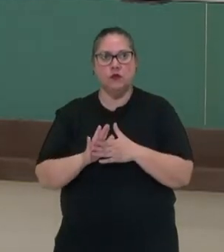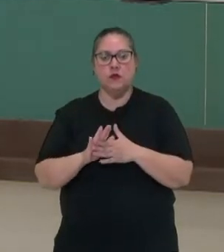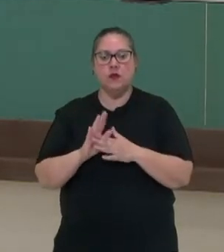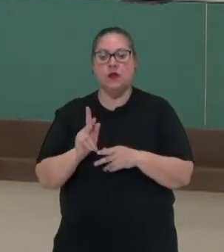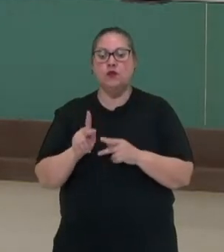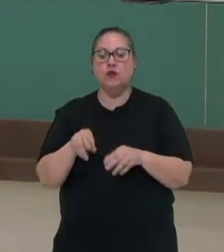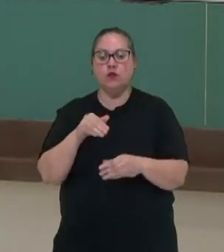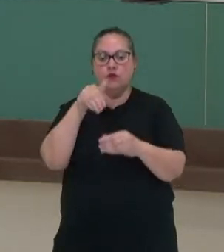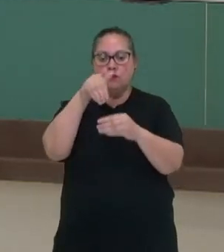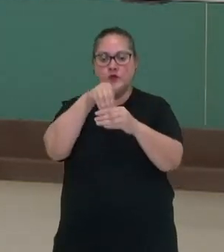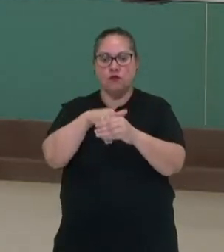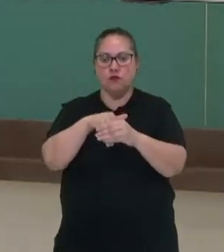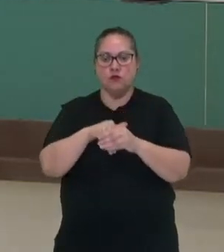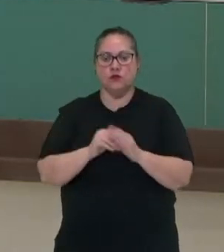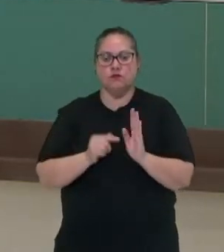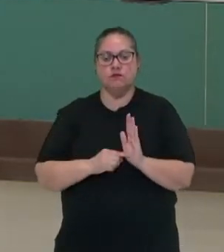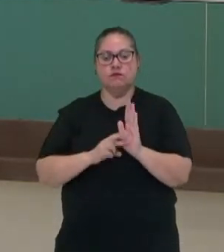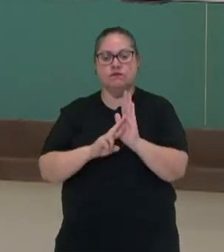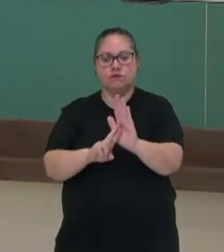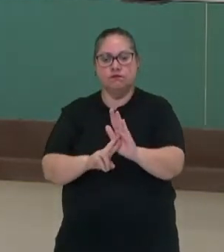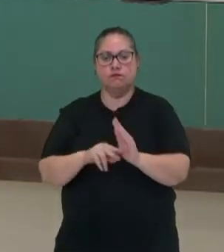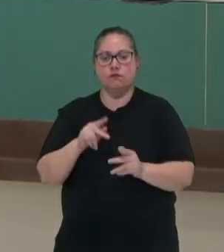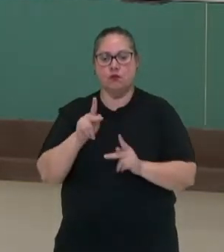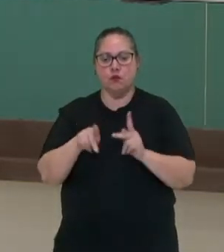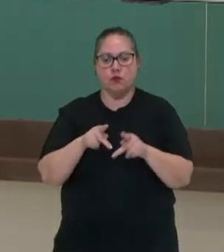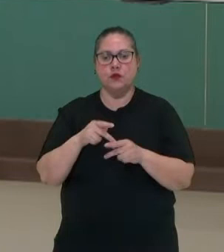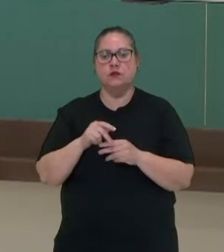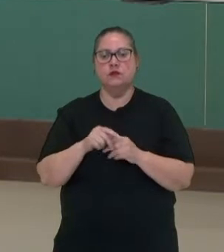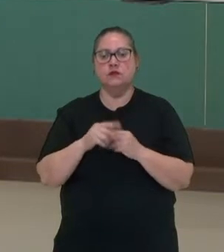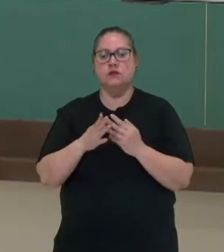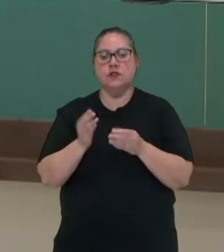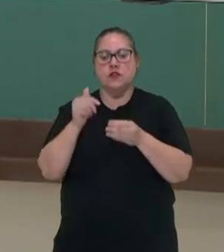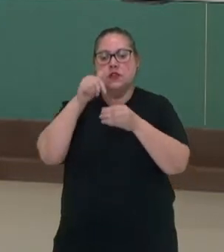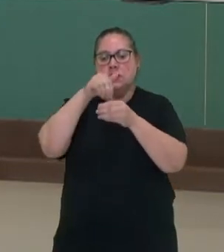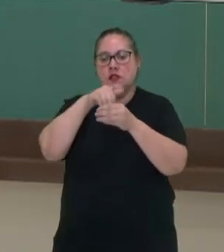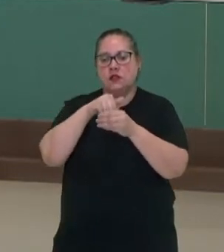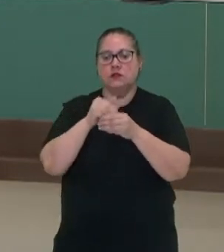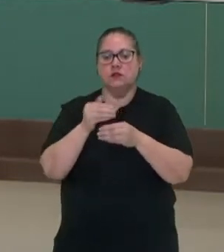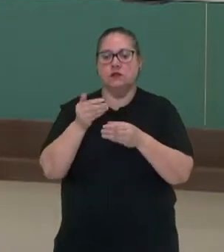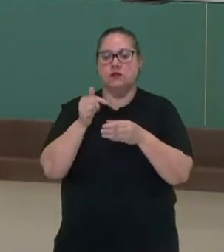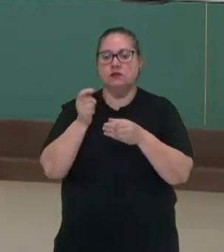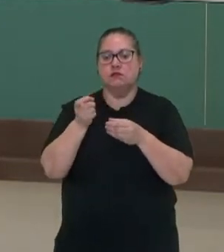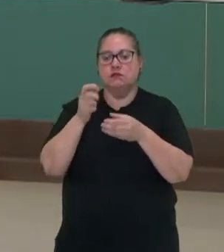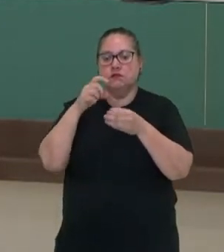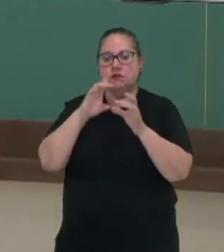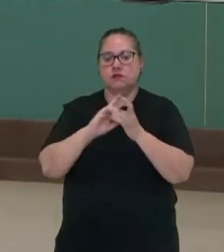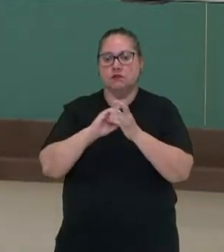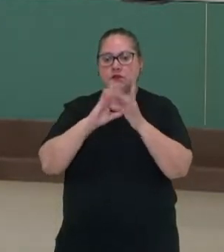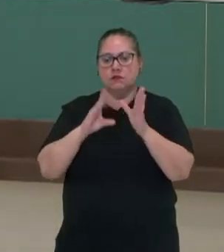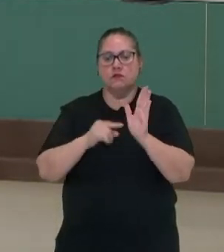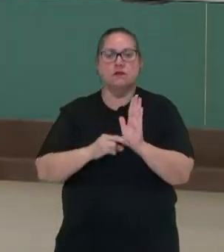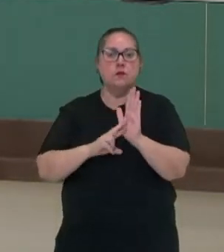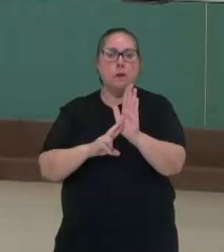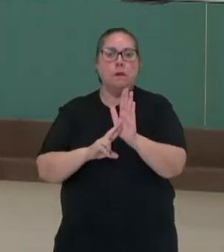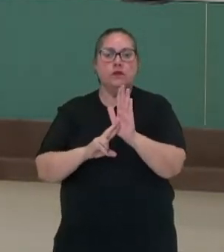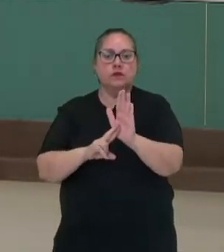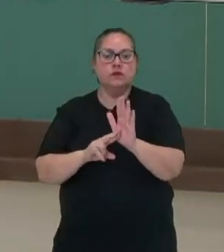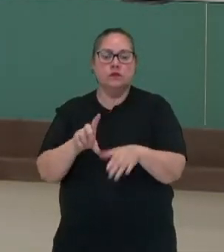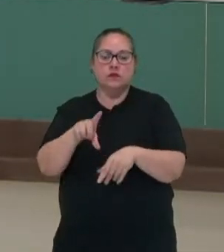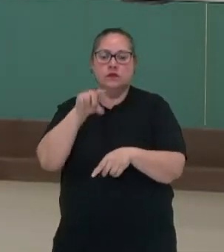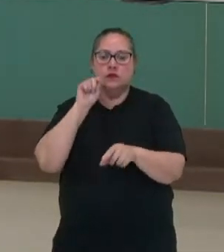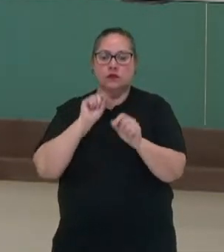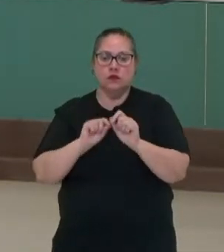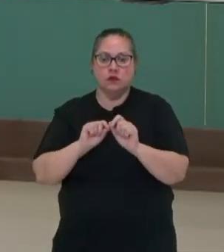pelo voto, pela representação popular. Ou seja, dentro de uma democracia nós temos a escolha